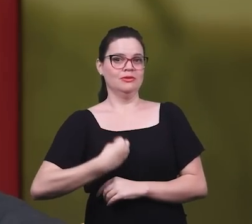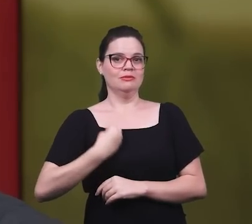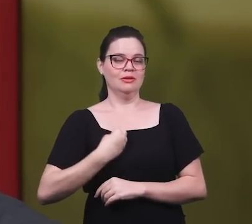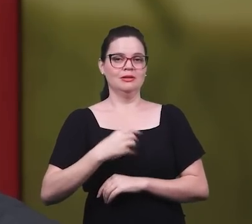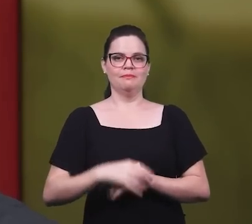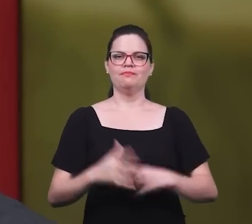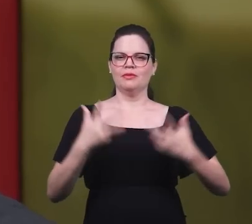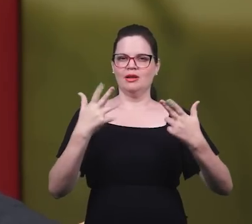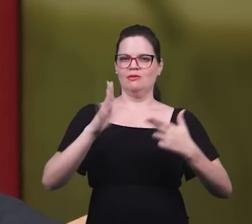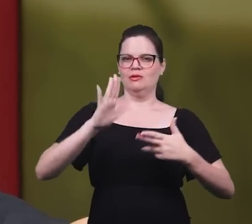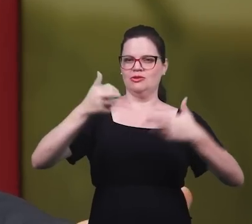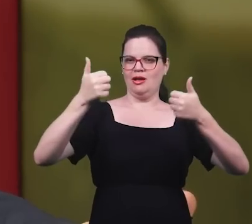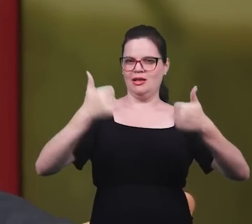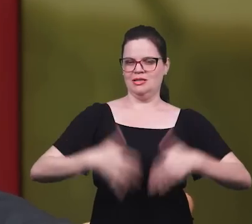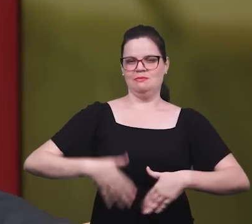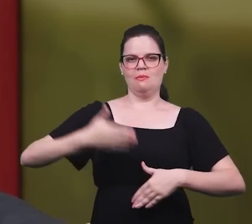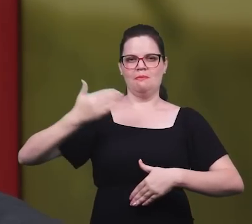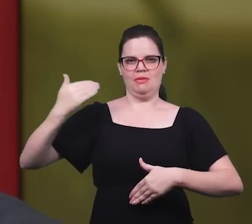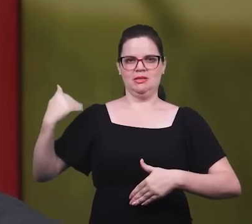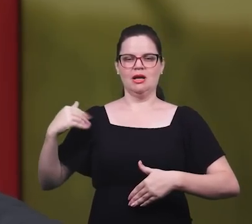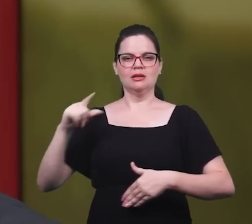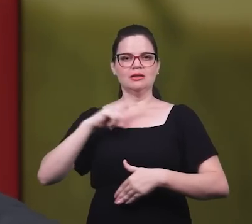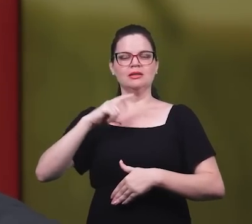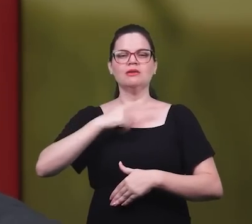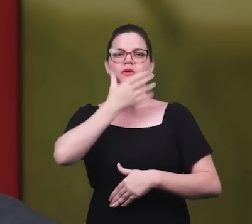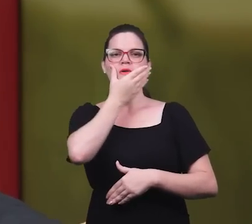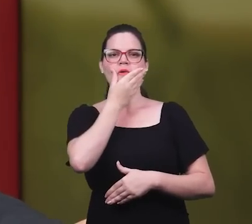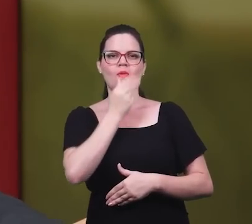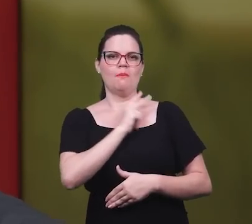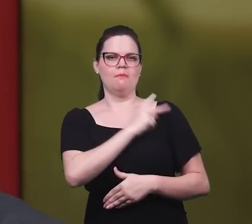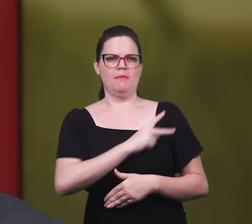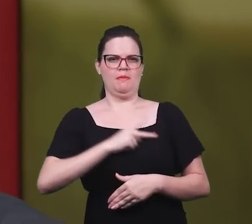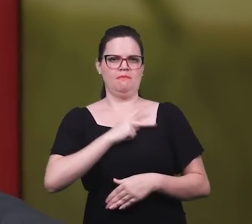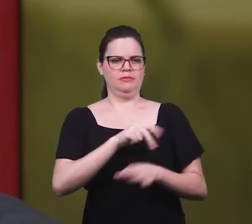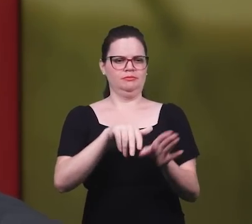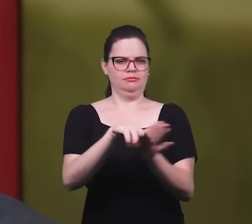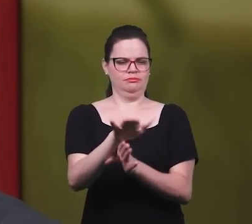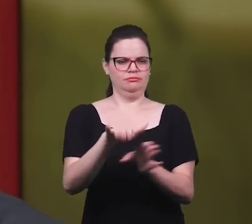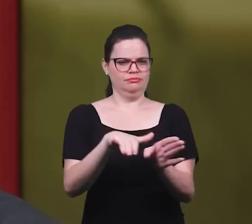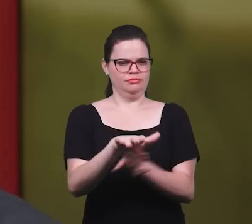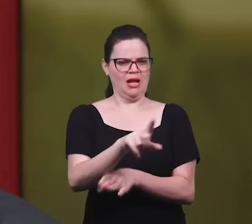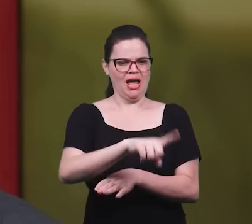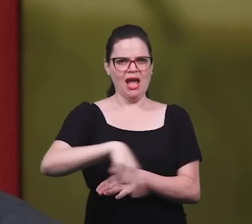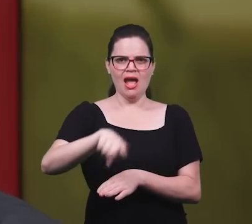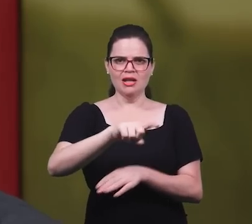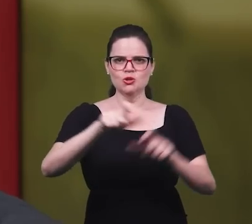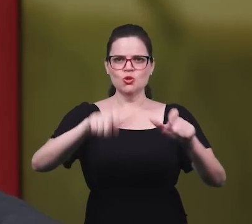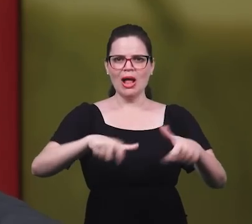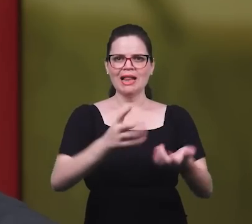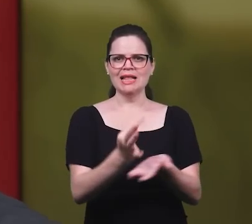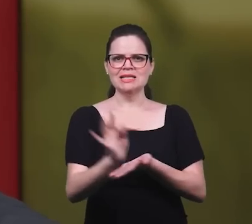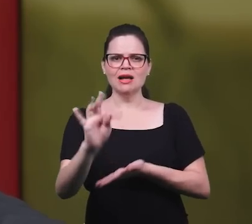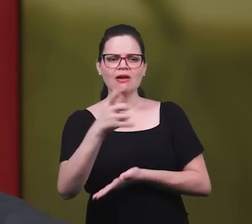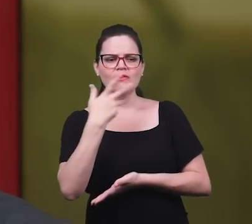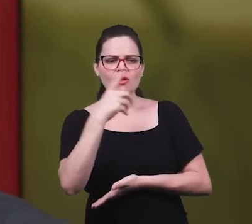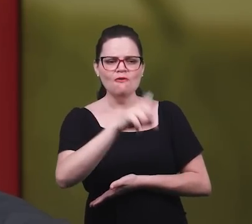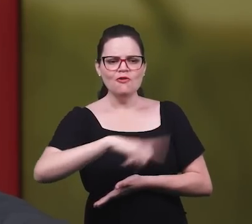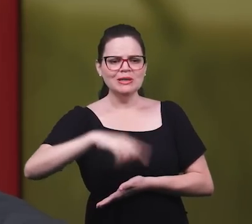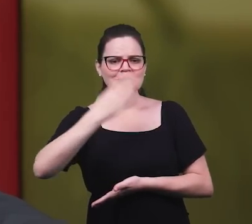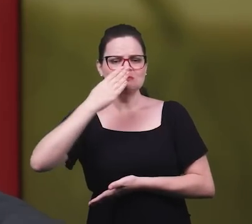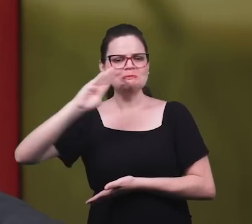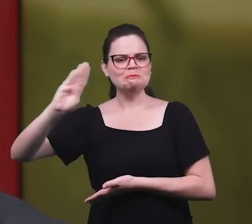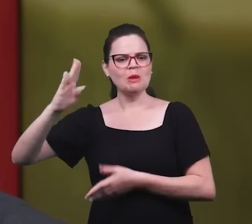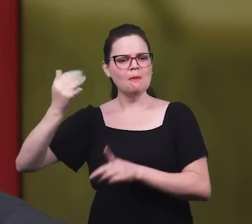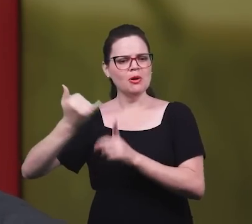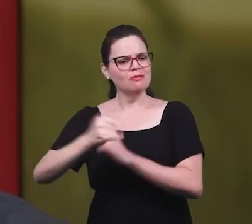programa anterior, né? A exortação de Paulo aos Tessalonicenses, olha, não extingue o espírito, não despreza a profecia. Muitos nessa